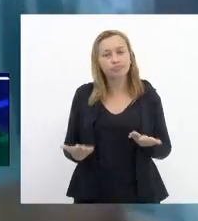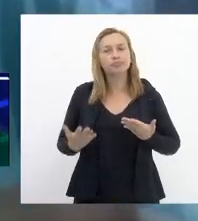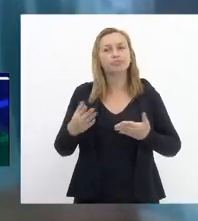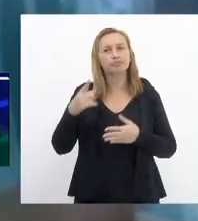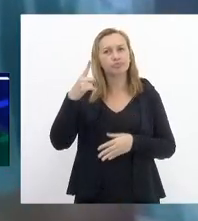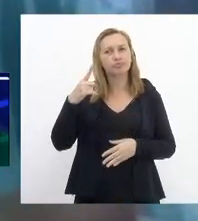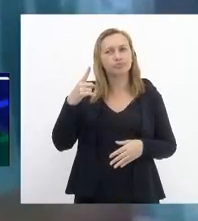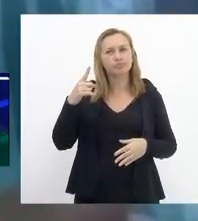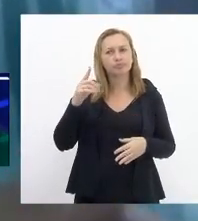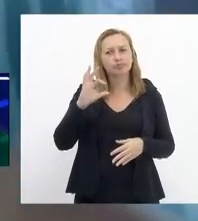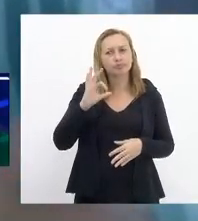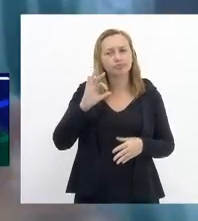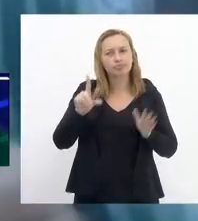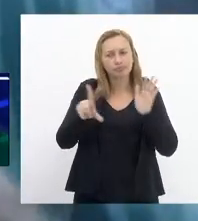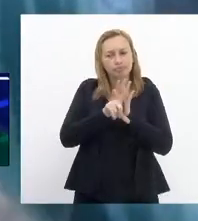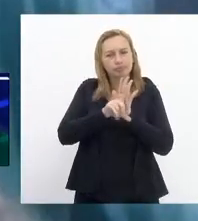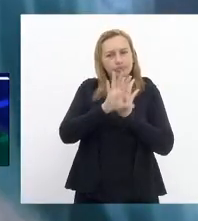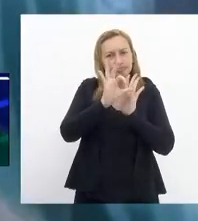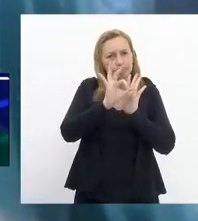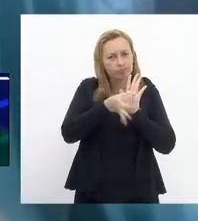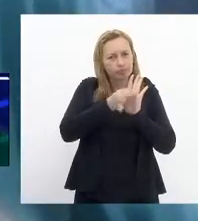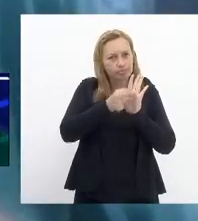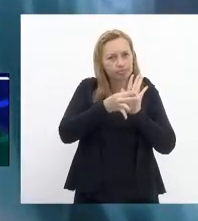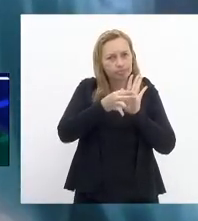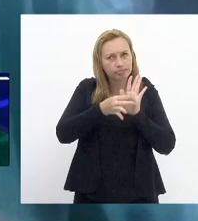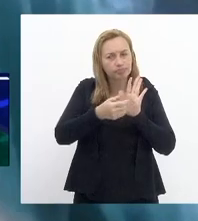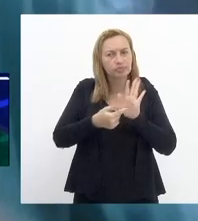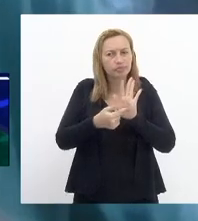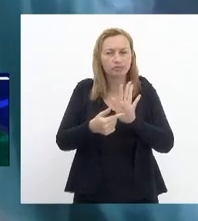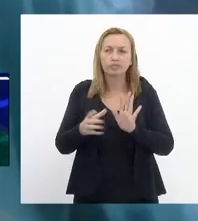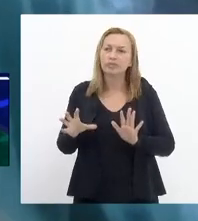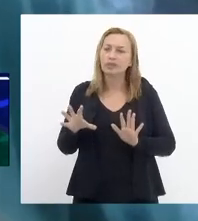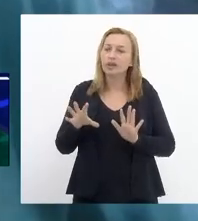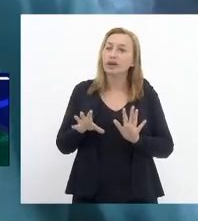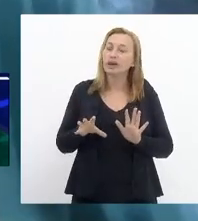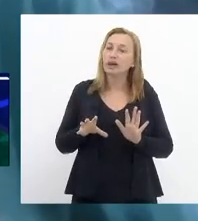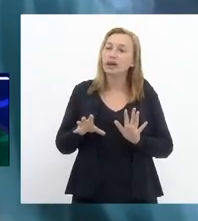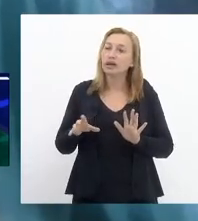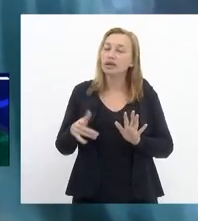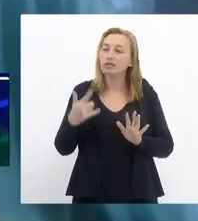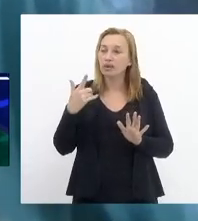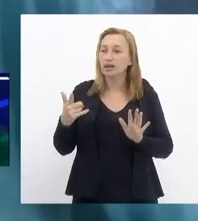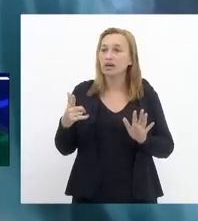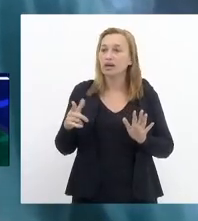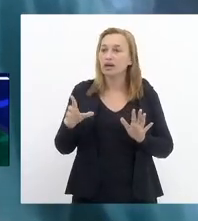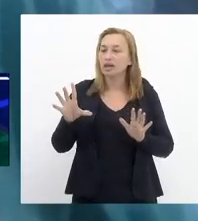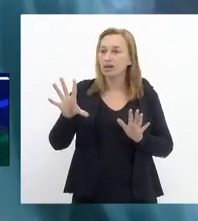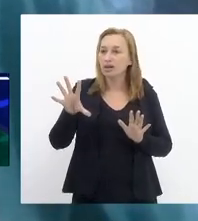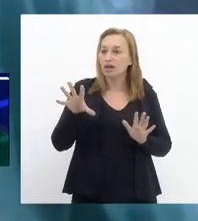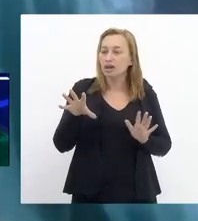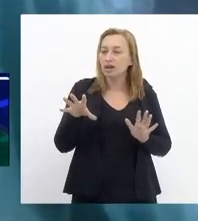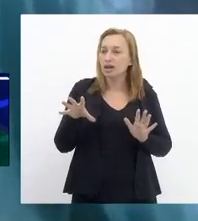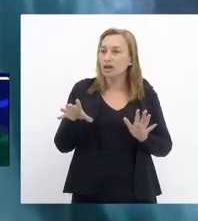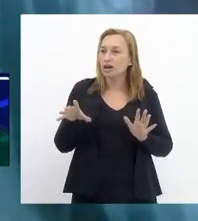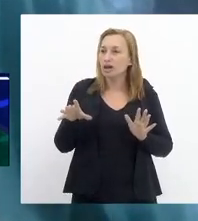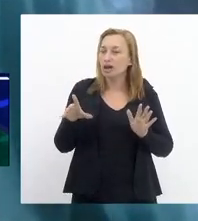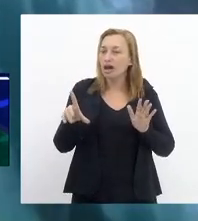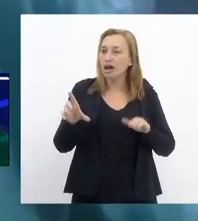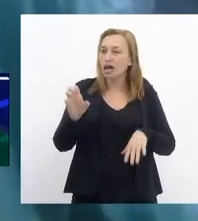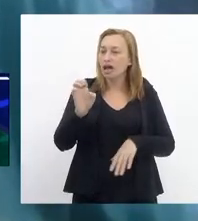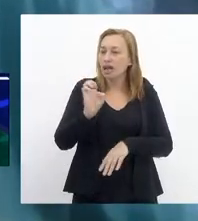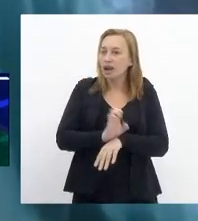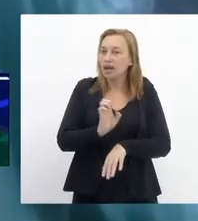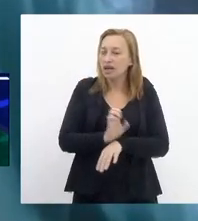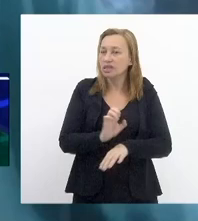lei específica, ela pega a lei estadual aprovada em vigor da logística reversa, que eu prefiro chamar